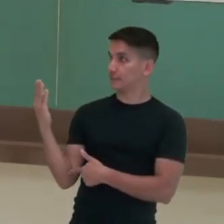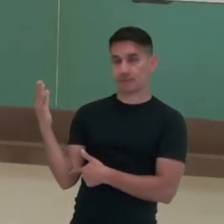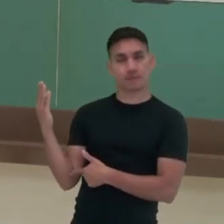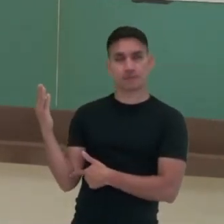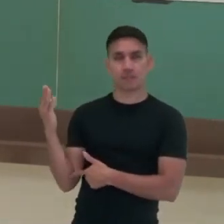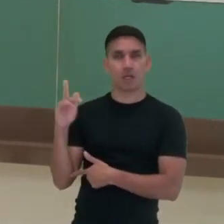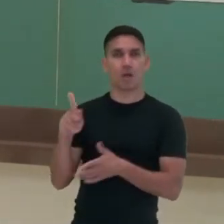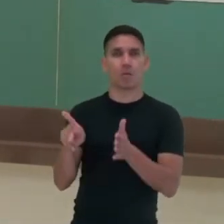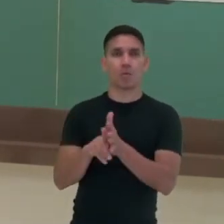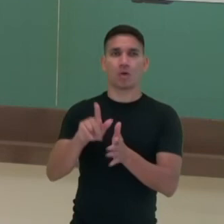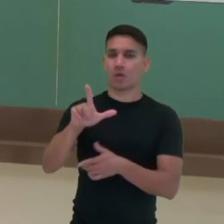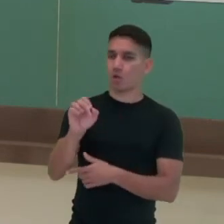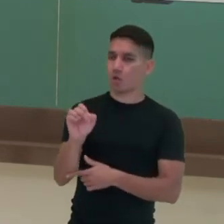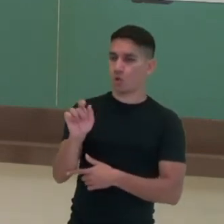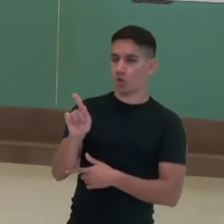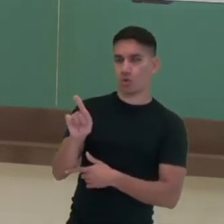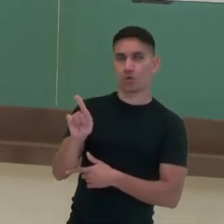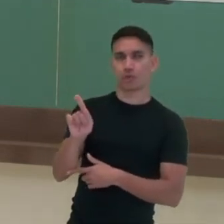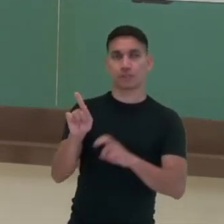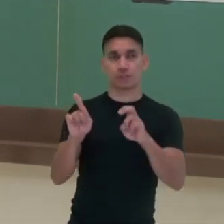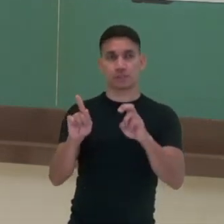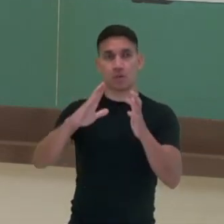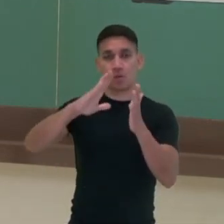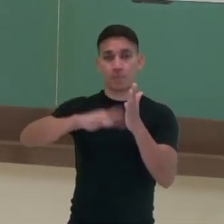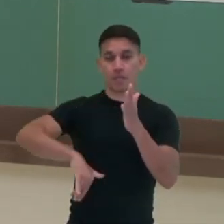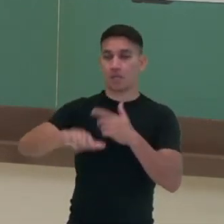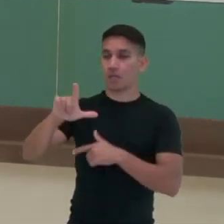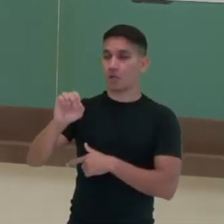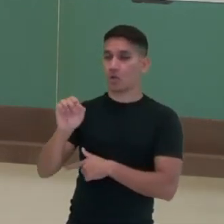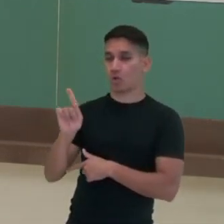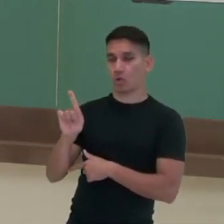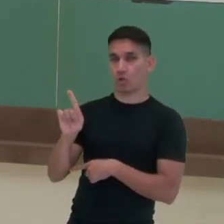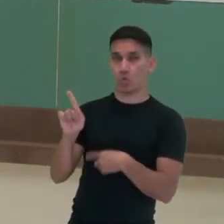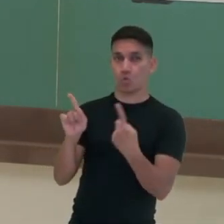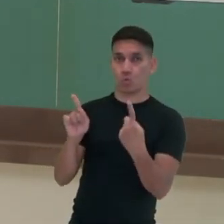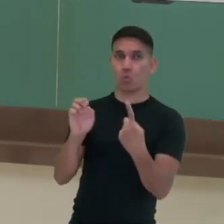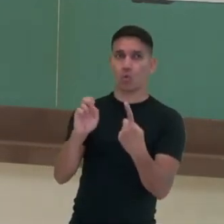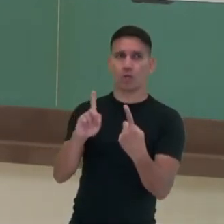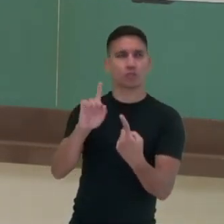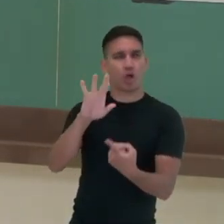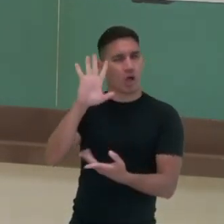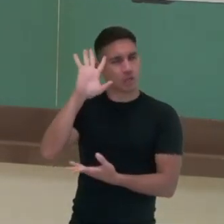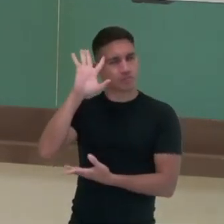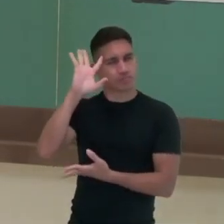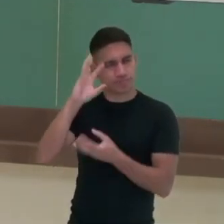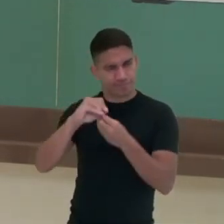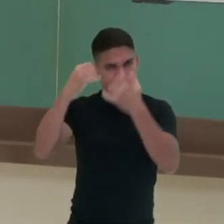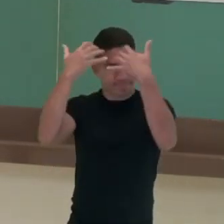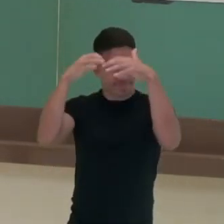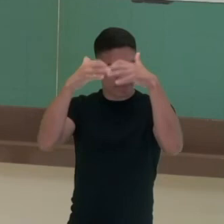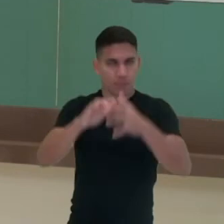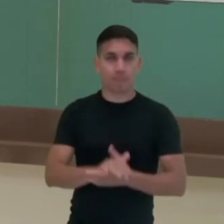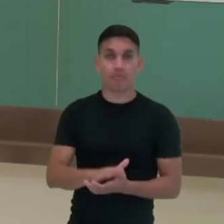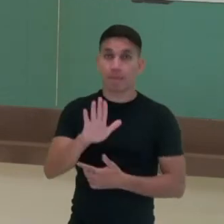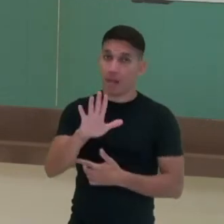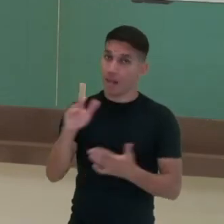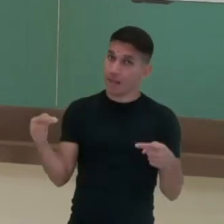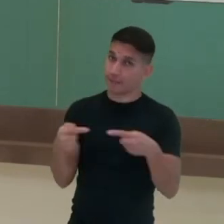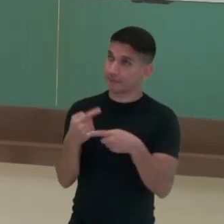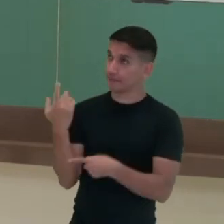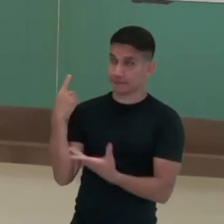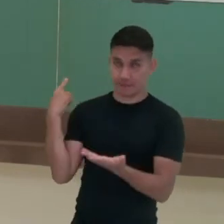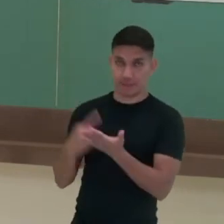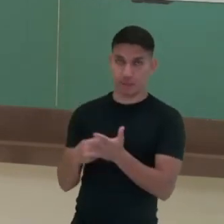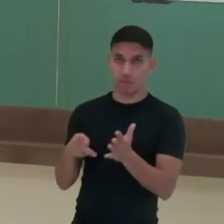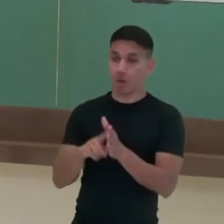o logaritmo de 5 menos o log de 1. Então, só para vocês pensarem. Então, nesse caso, para determinar